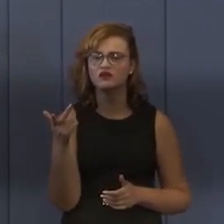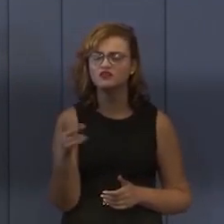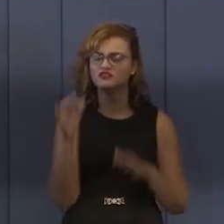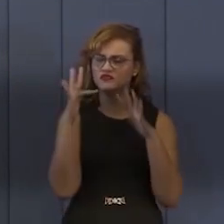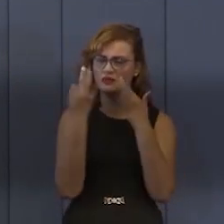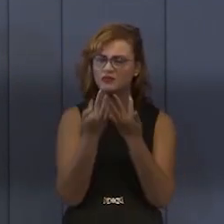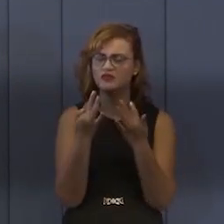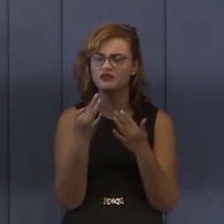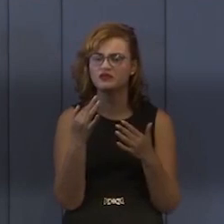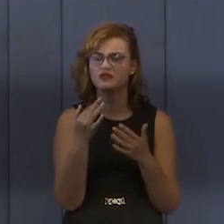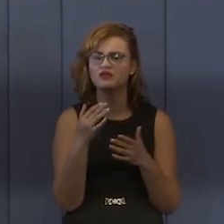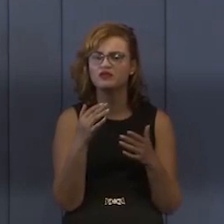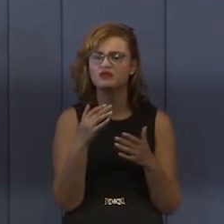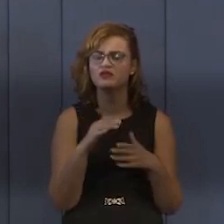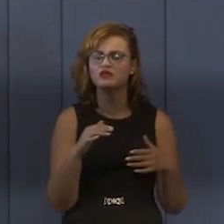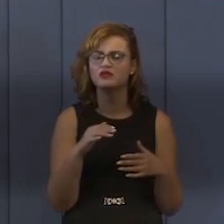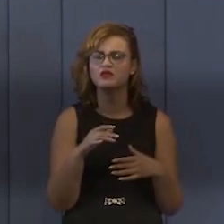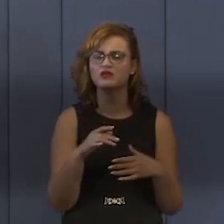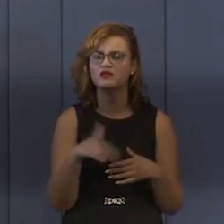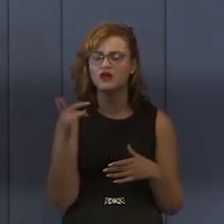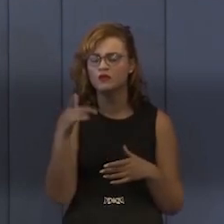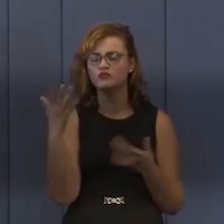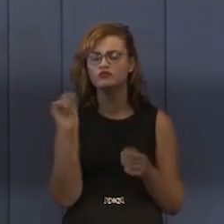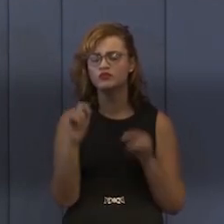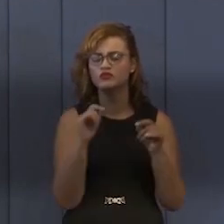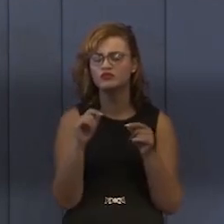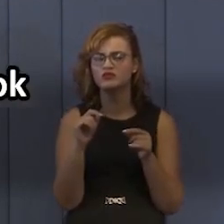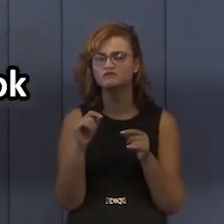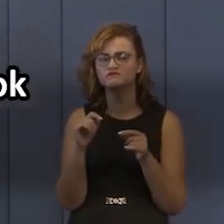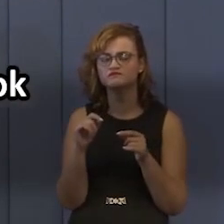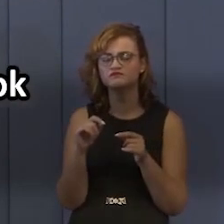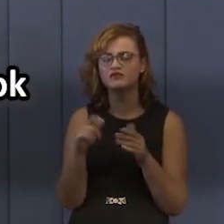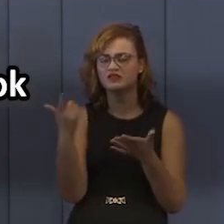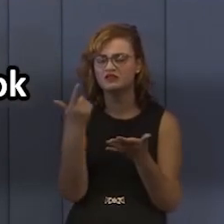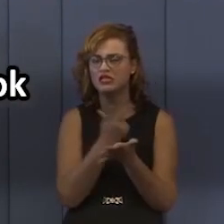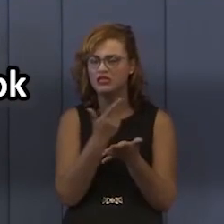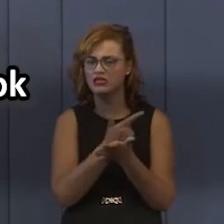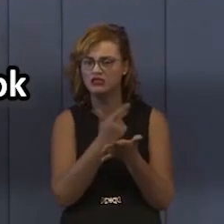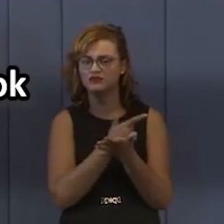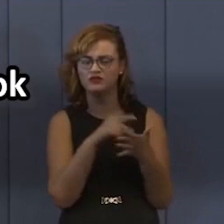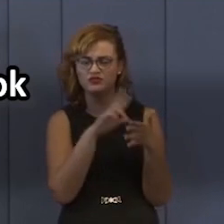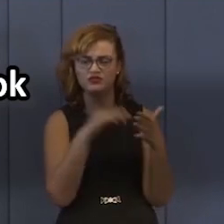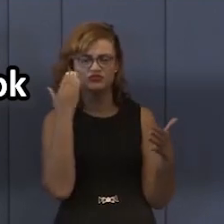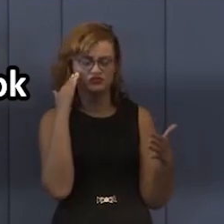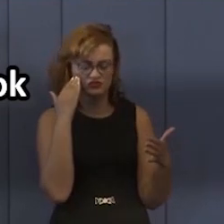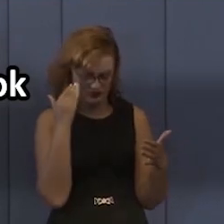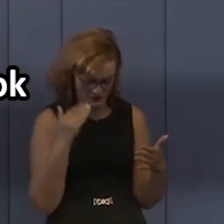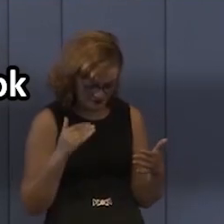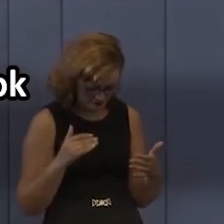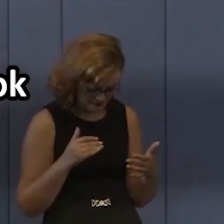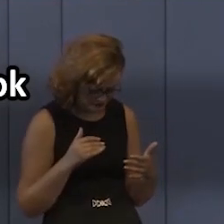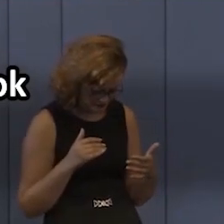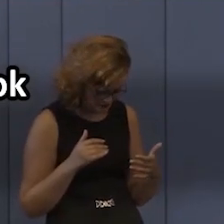Então, essa lição que o Yoram Razoni tem na pele, com famílias e etc., de família, é o que ele nos lega